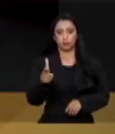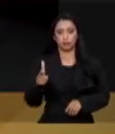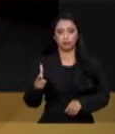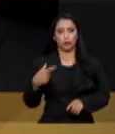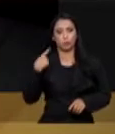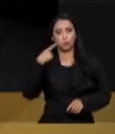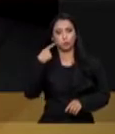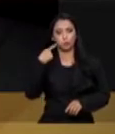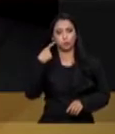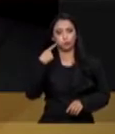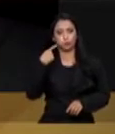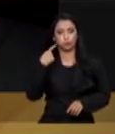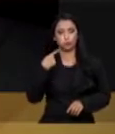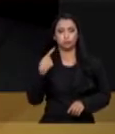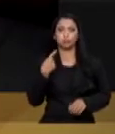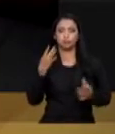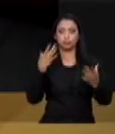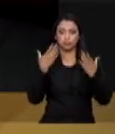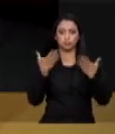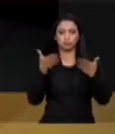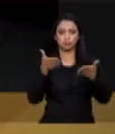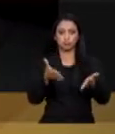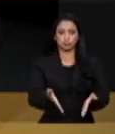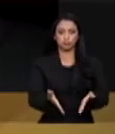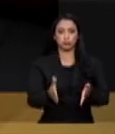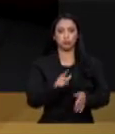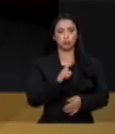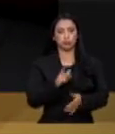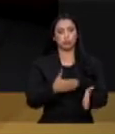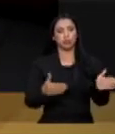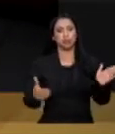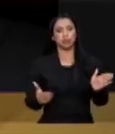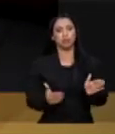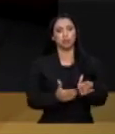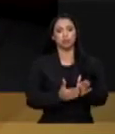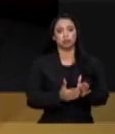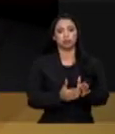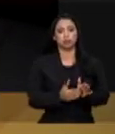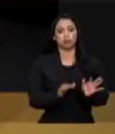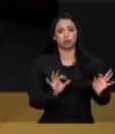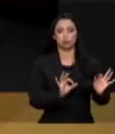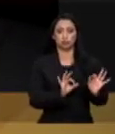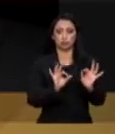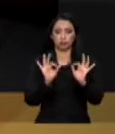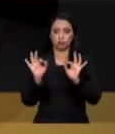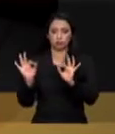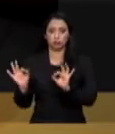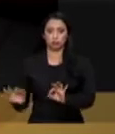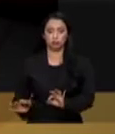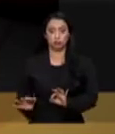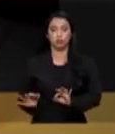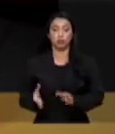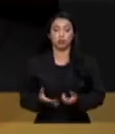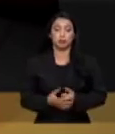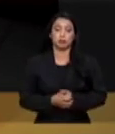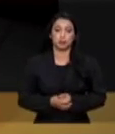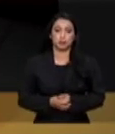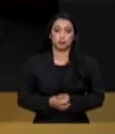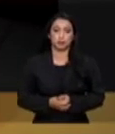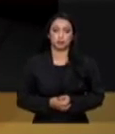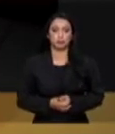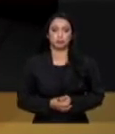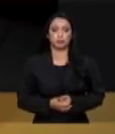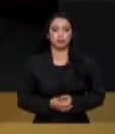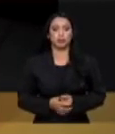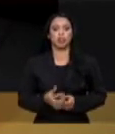colegas advogados e advogadas aqui presentes e a todos e todas que nos acompanham nesse momento. Embora eu represente aqui